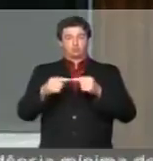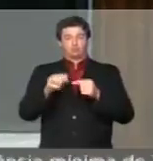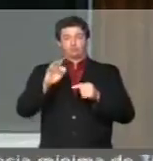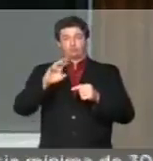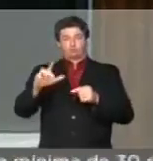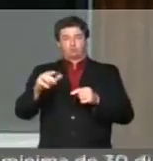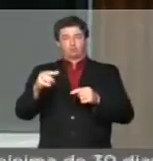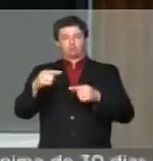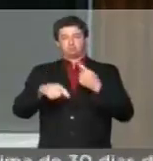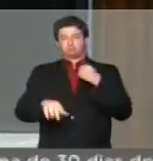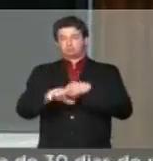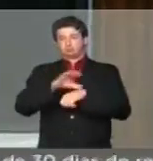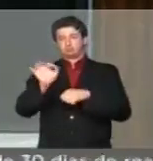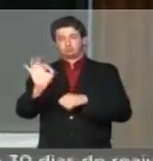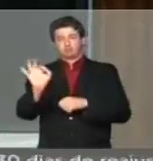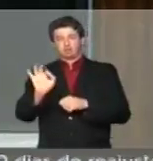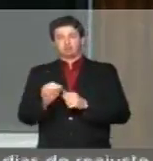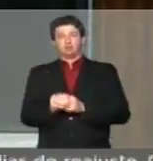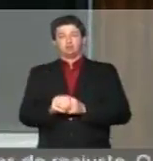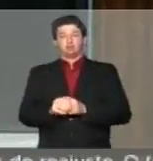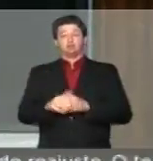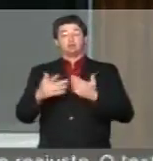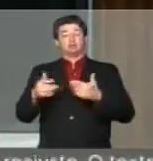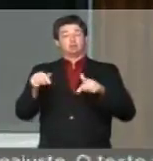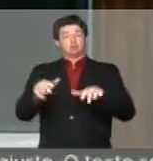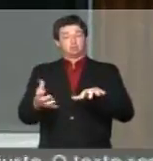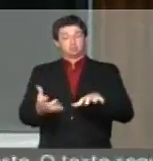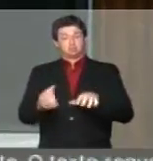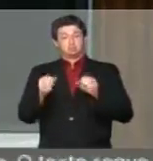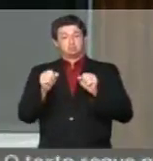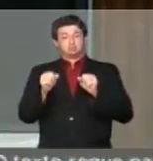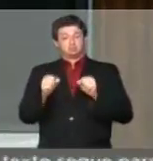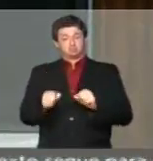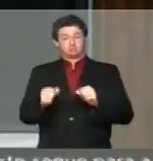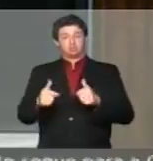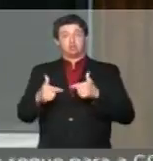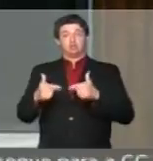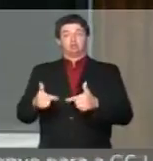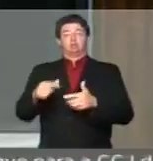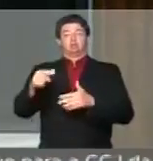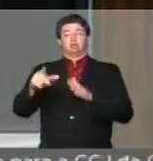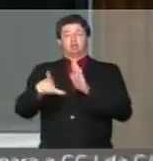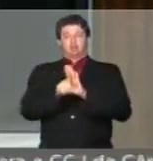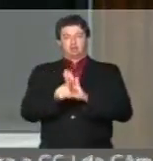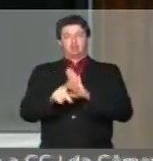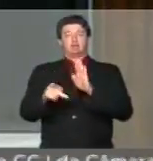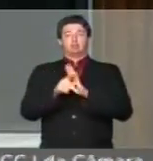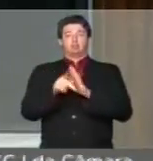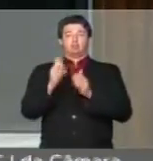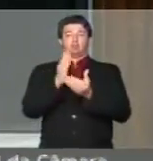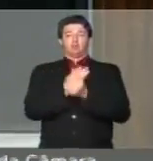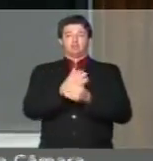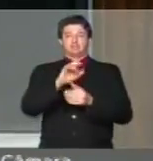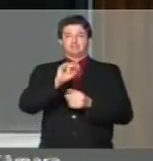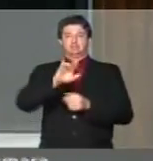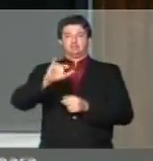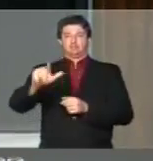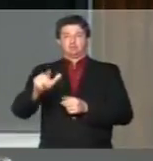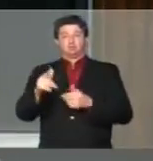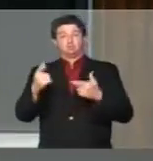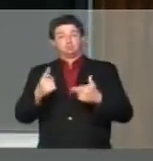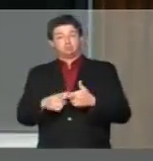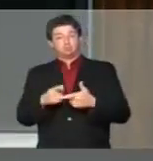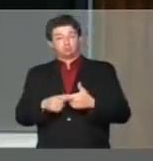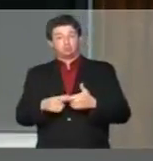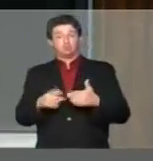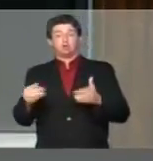não acusam inconstitucionalidade, cabendo ao Congresso Nacional a iniciativa de lei sobre matéria processual civil, por